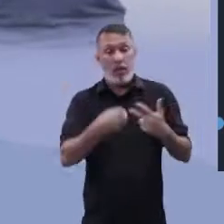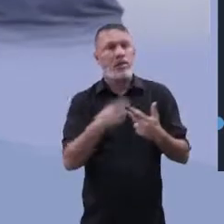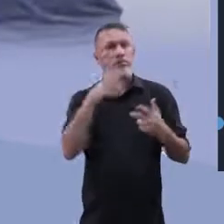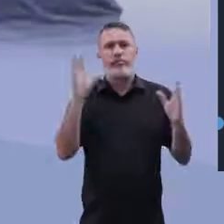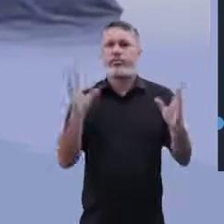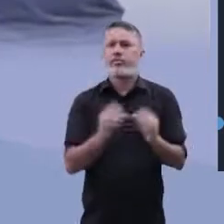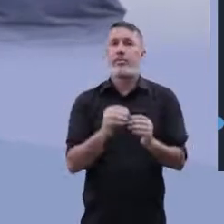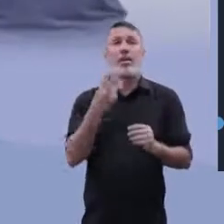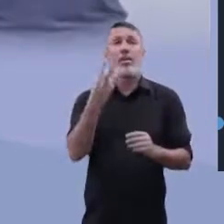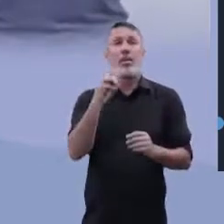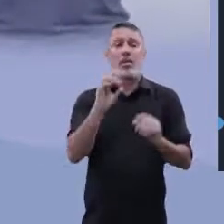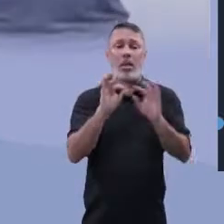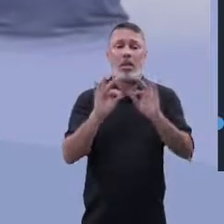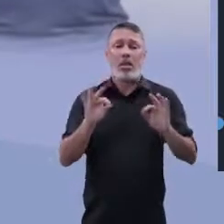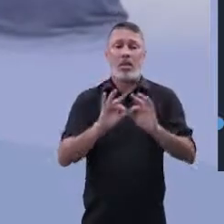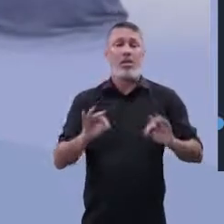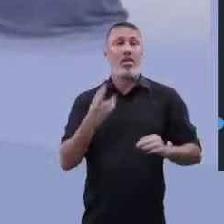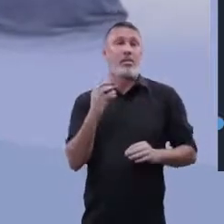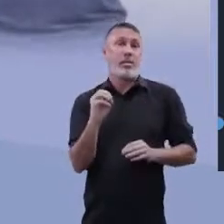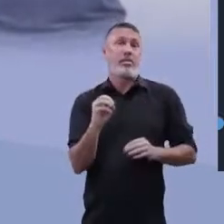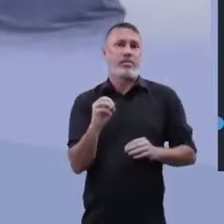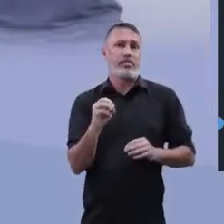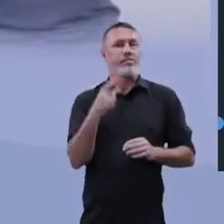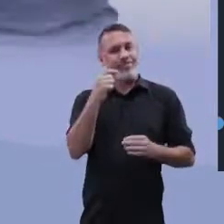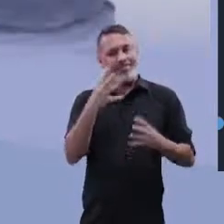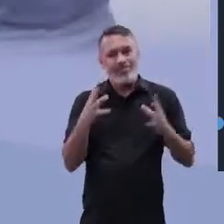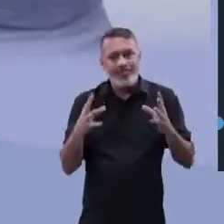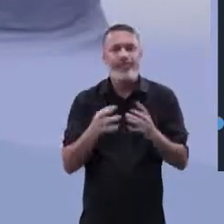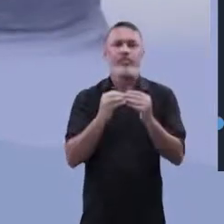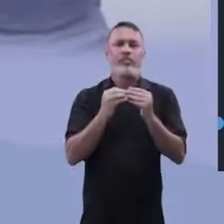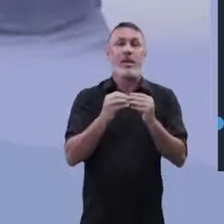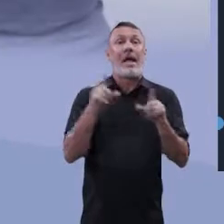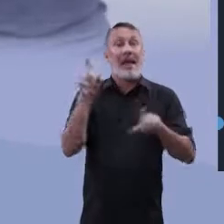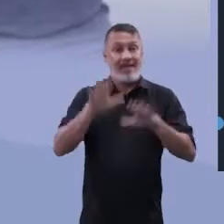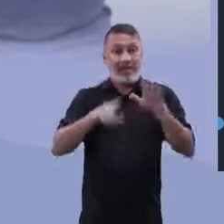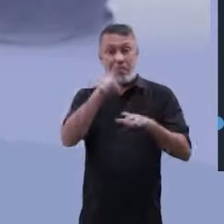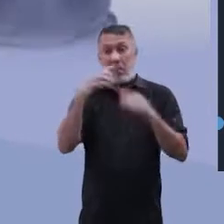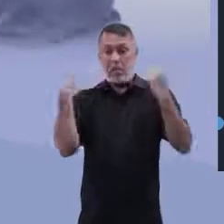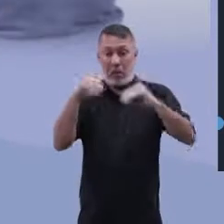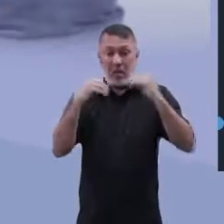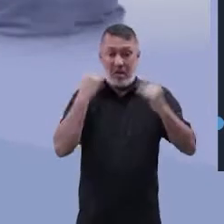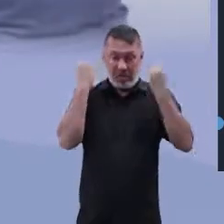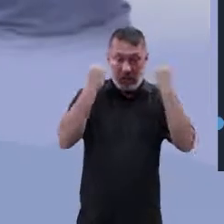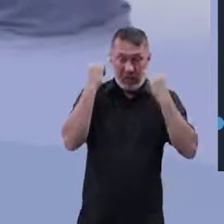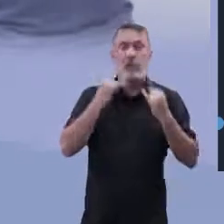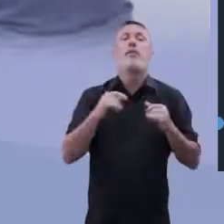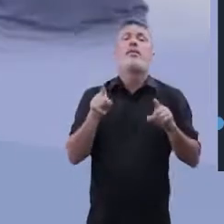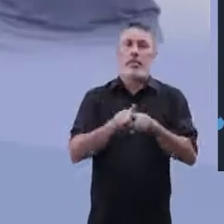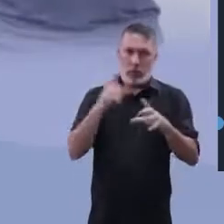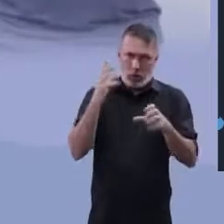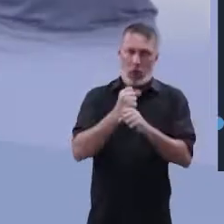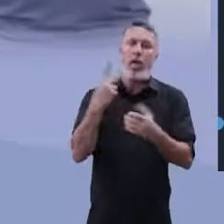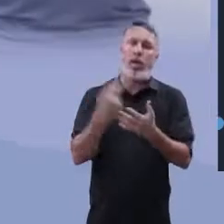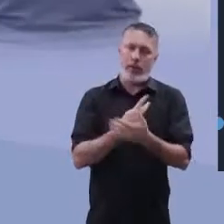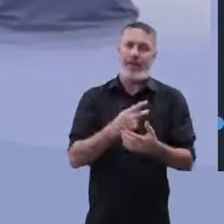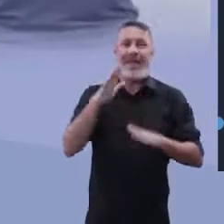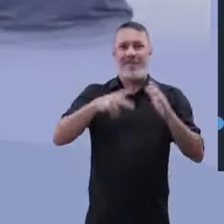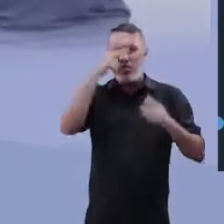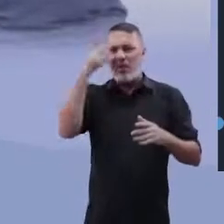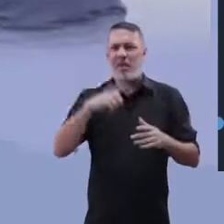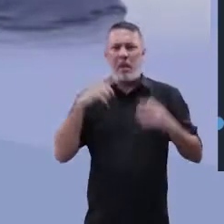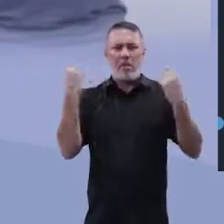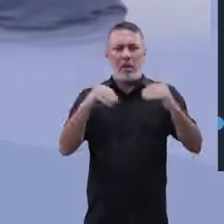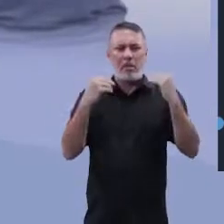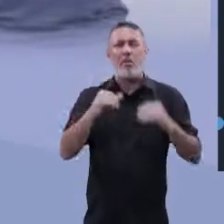você vai ter que resumir em 30 linhas. Então, o excesso de informação também faz com que você tire nota baixa. Eu